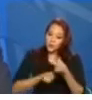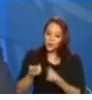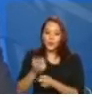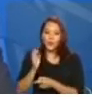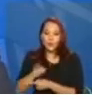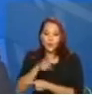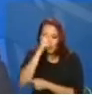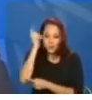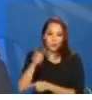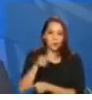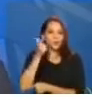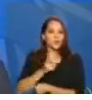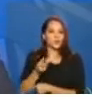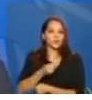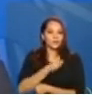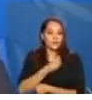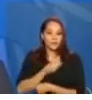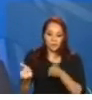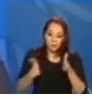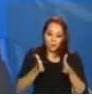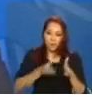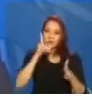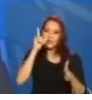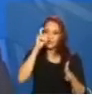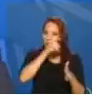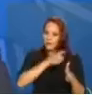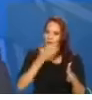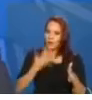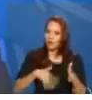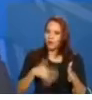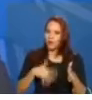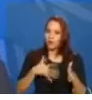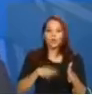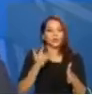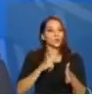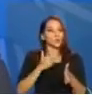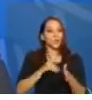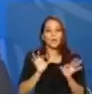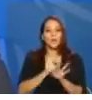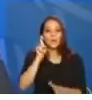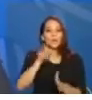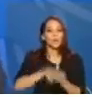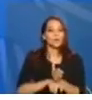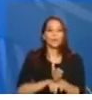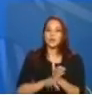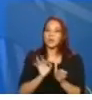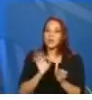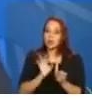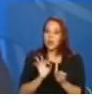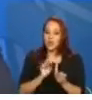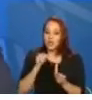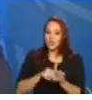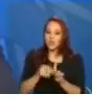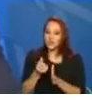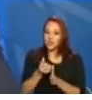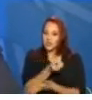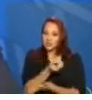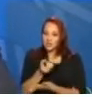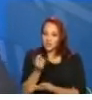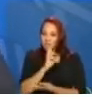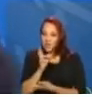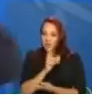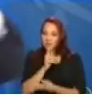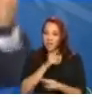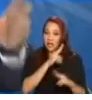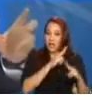poderem viver esse momento difícil que elas estão vivendo. Não vai haver nenhum débito nesse recurso, que terá origem